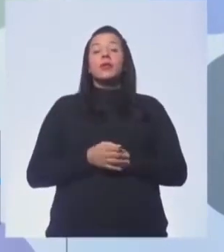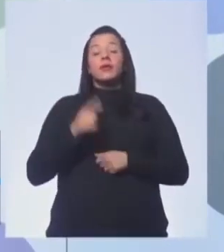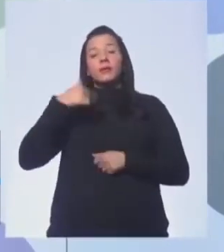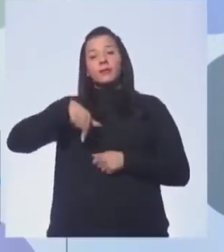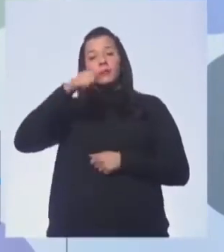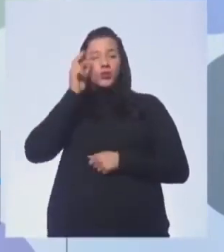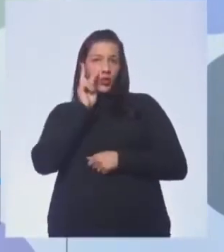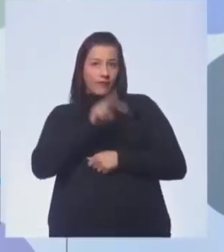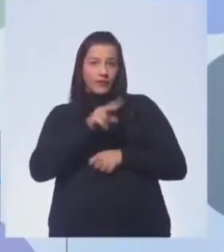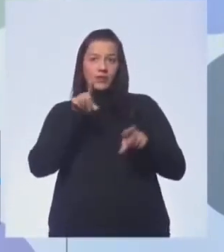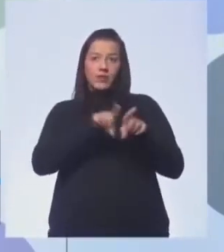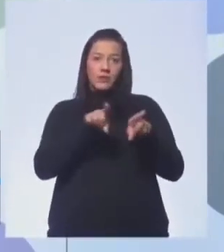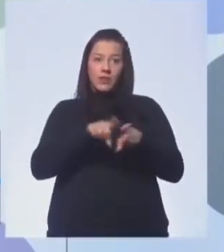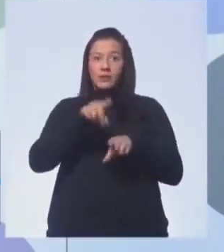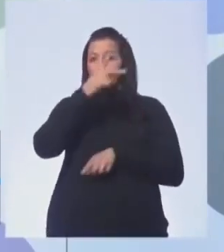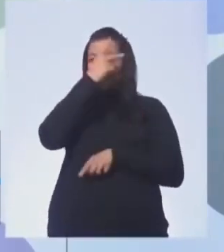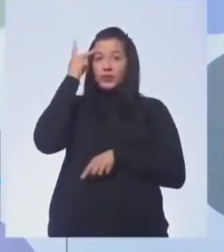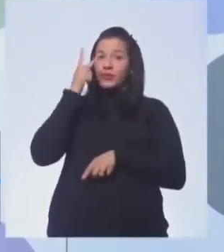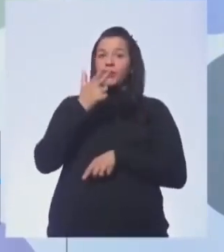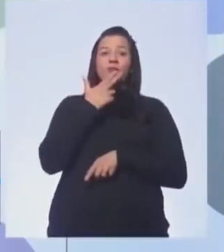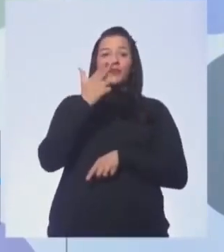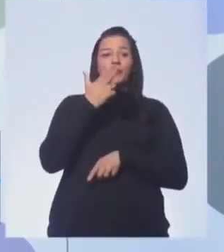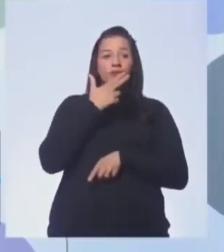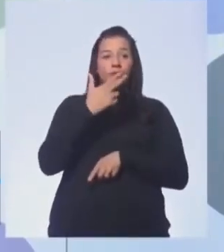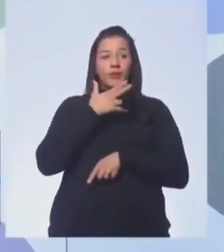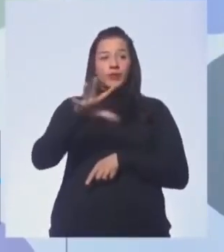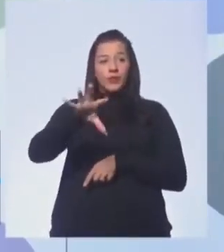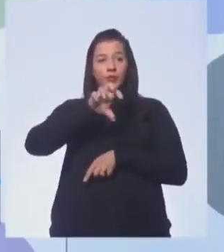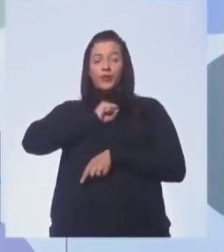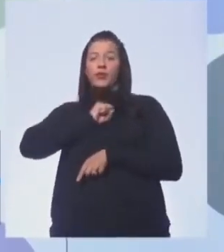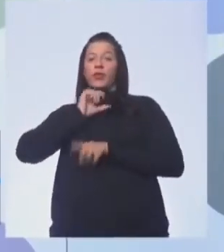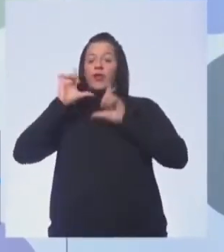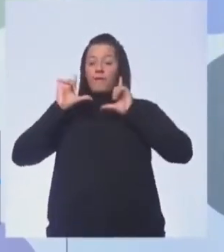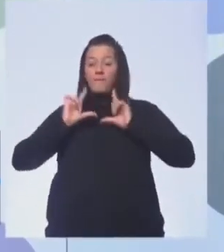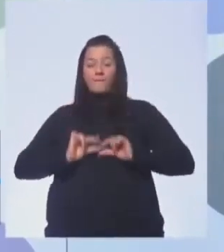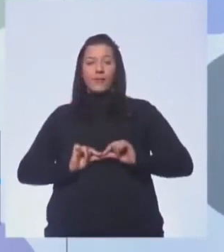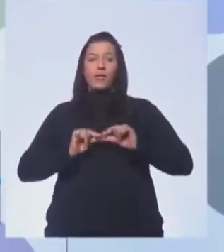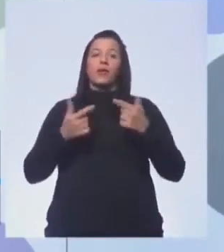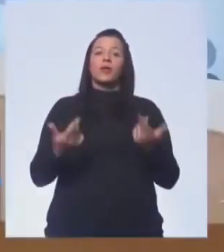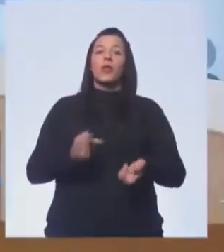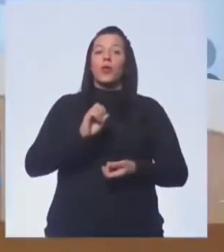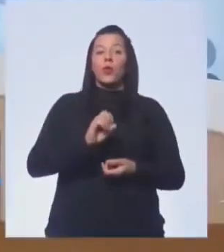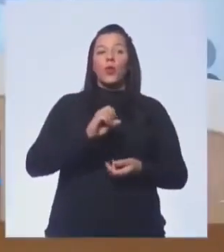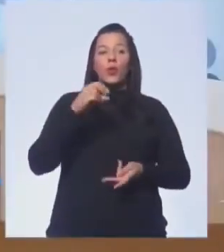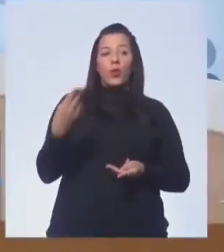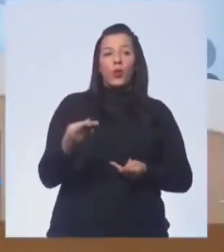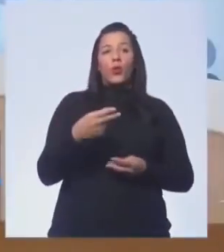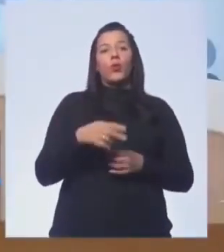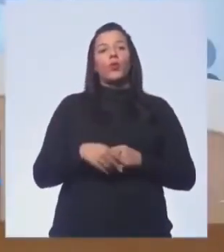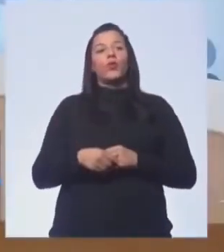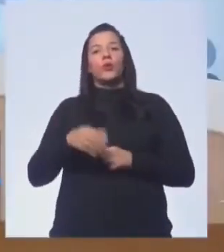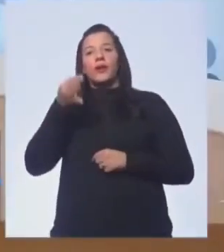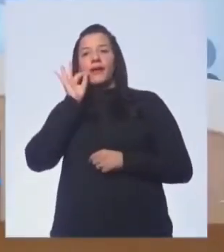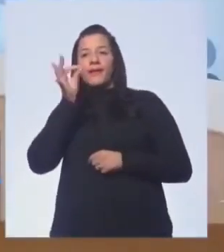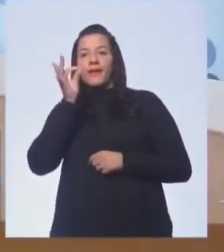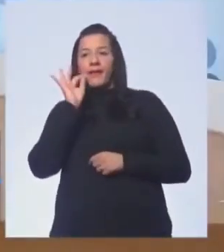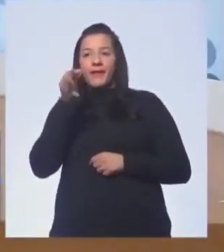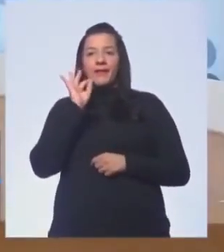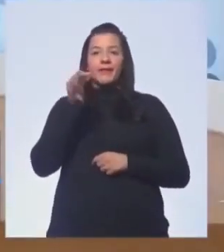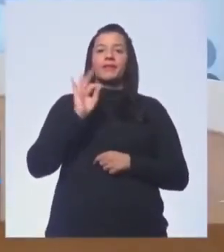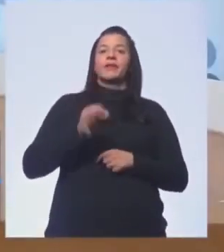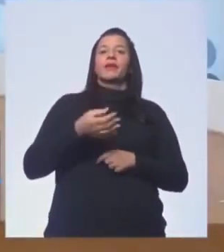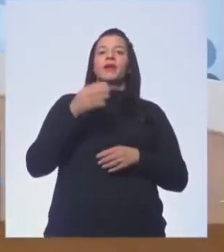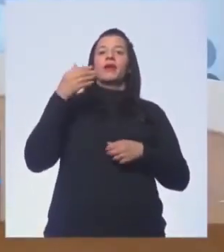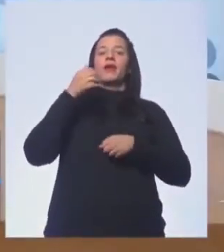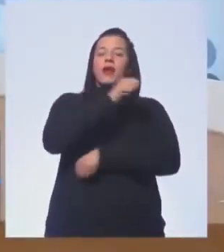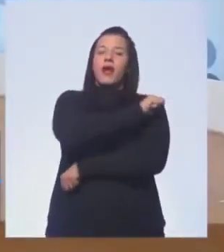que os fumantes contraem menos, né? Ou quem tomar água quente, café. Beber álcool